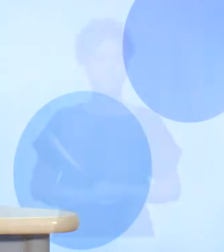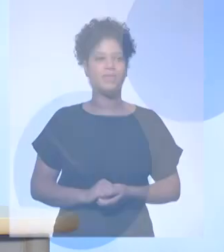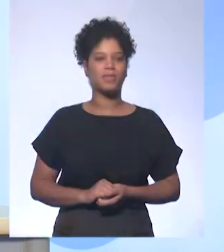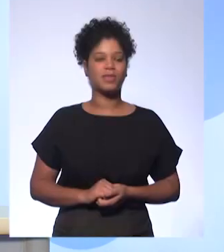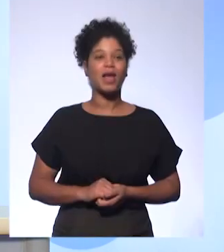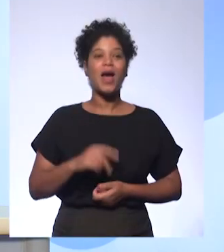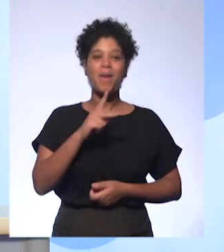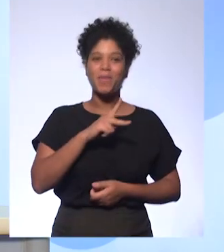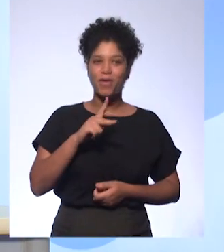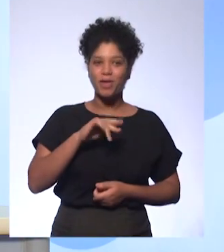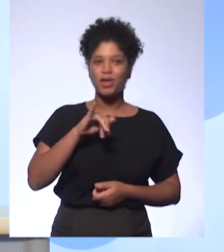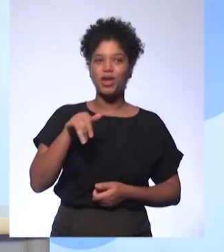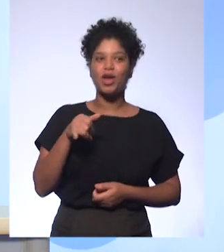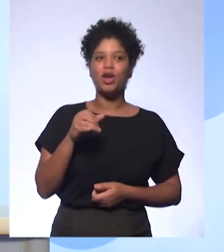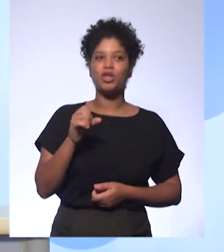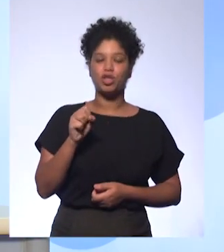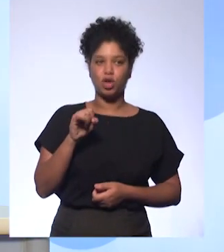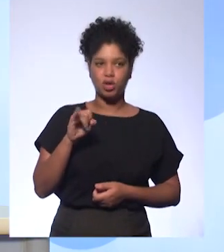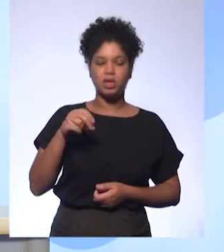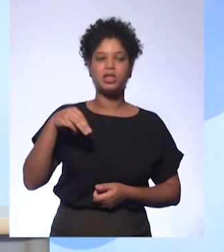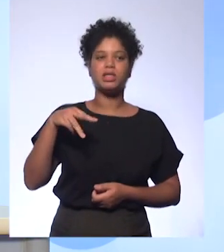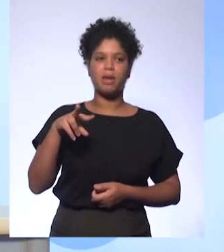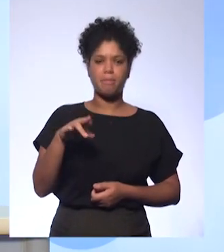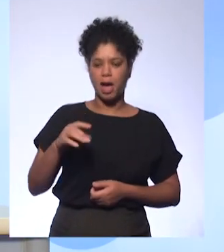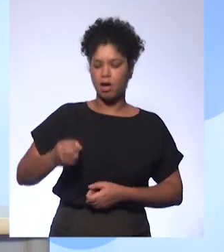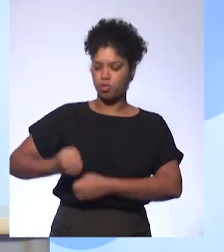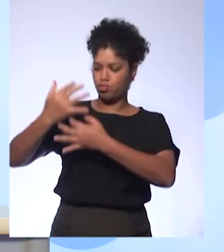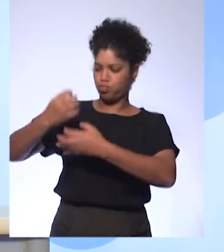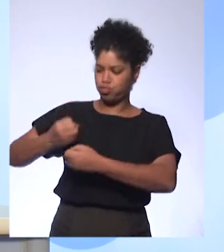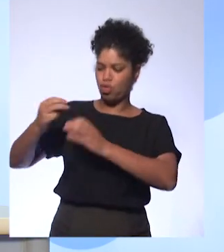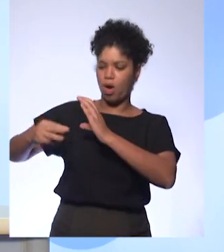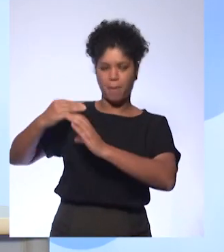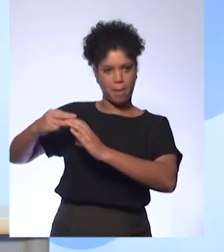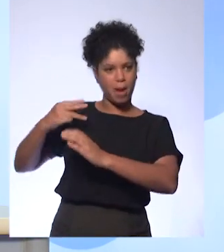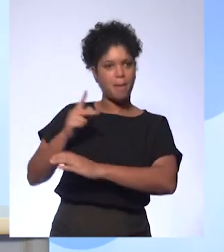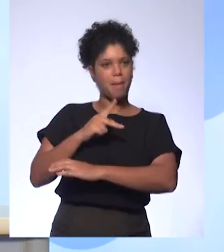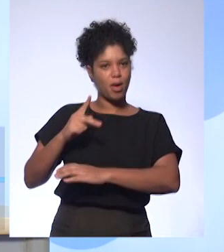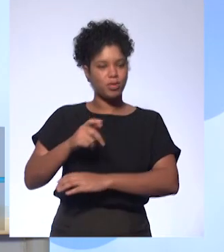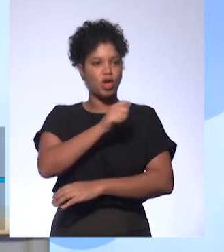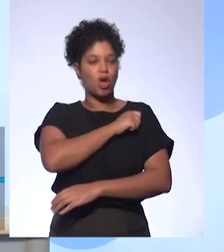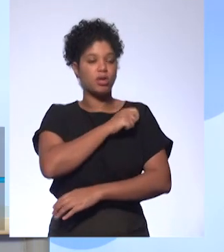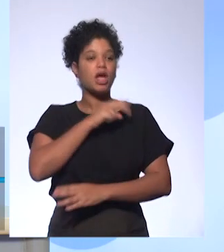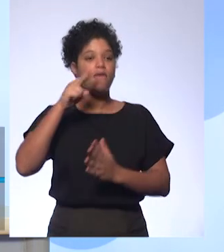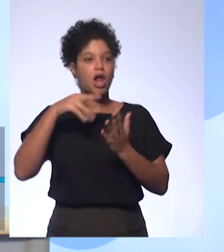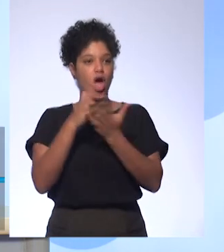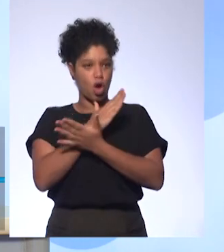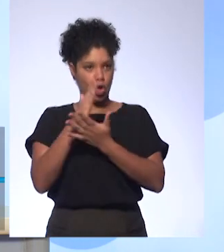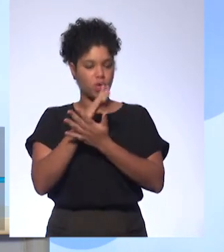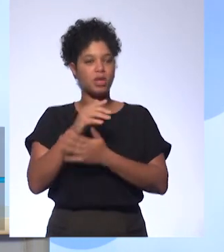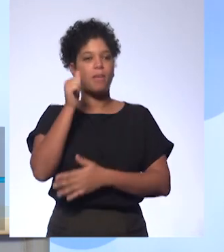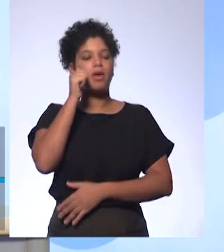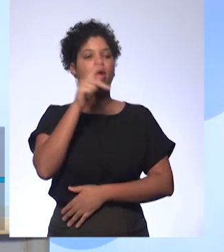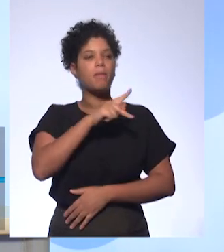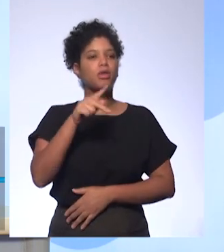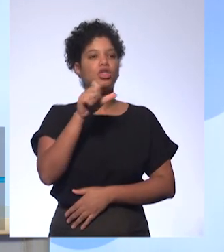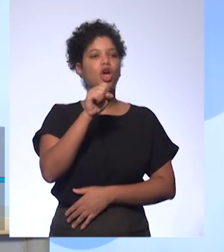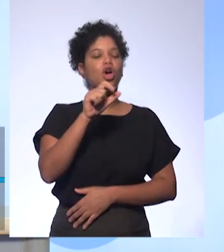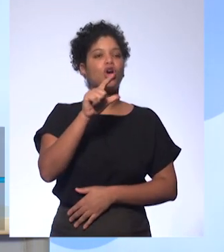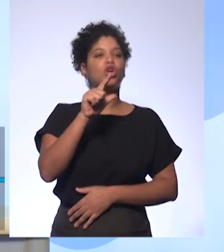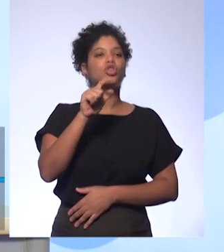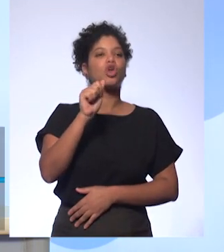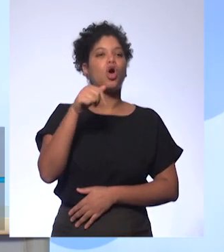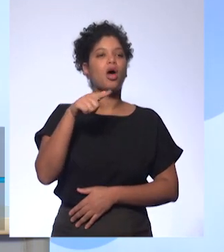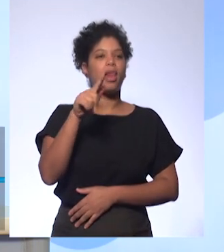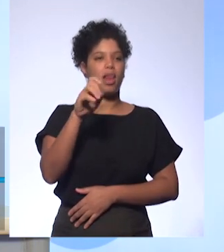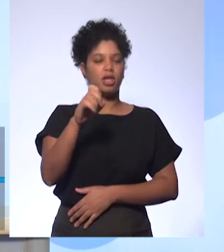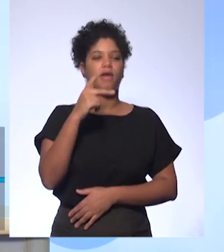Professor Josimar, bastante interação dos professores, dos alunos aqui. Eu vou ler alguns para você, que nem a professora Solange falou que